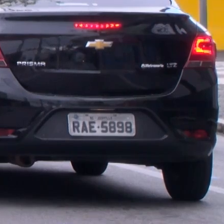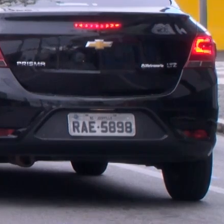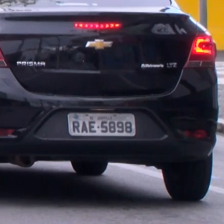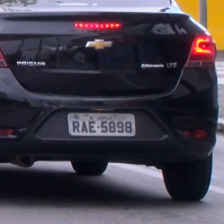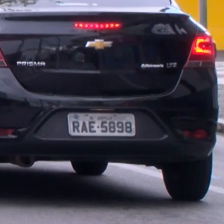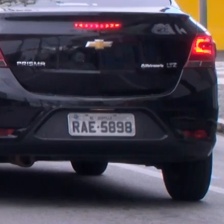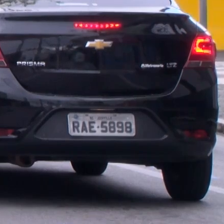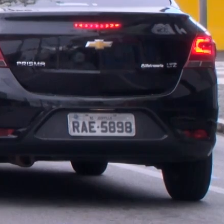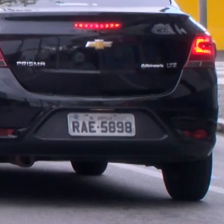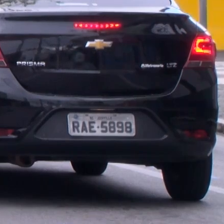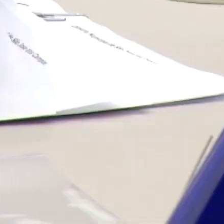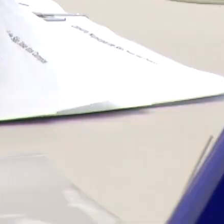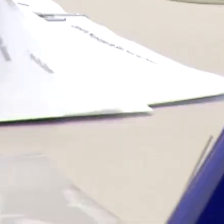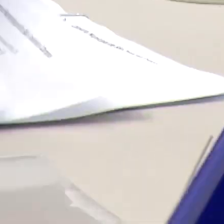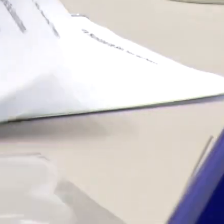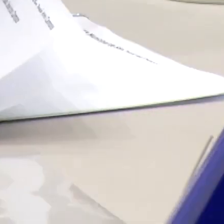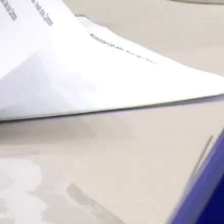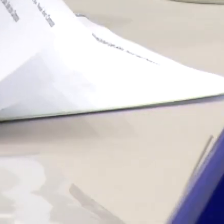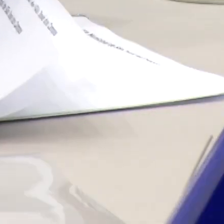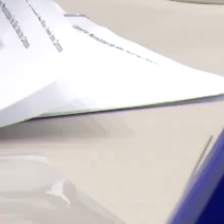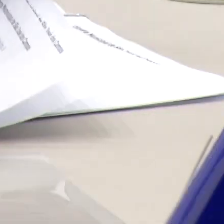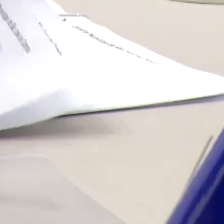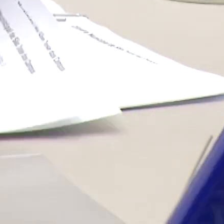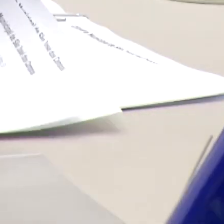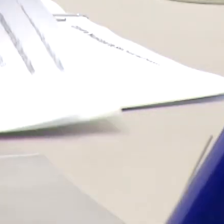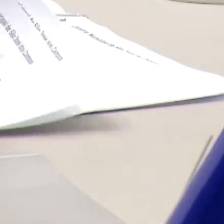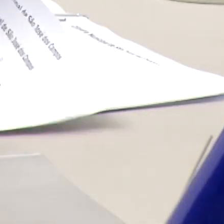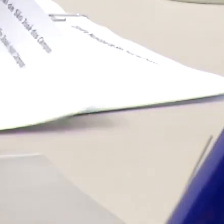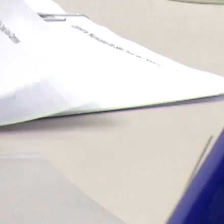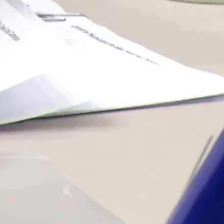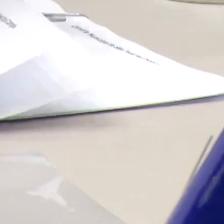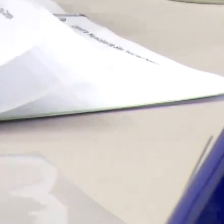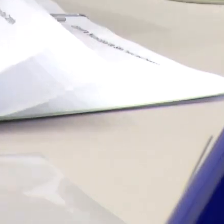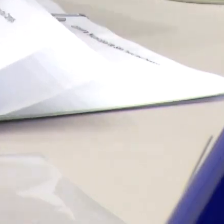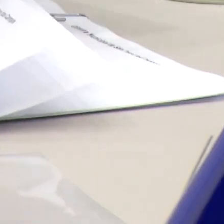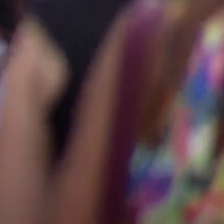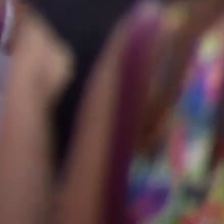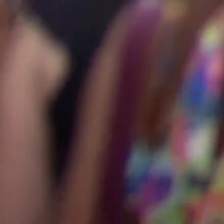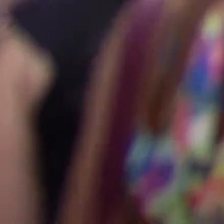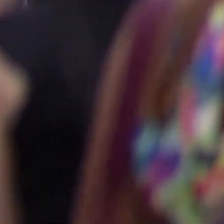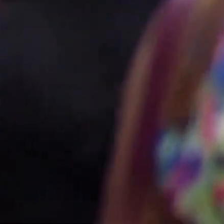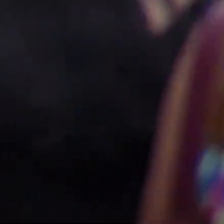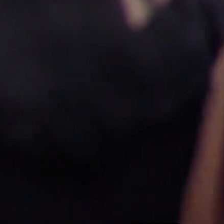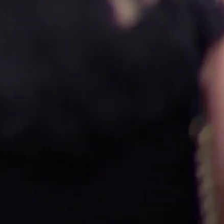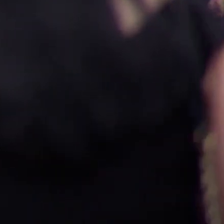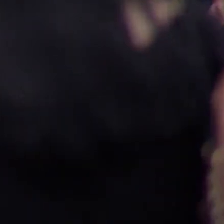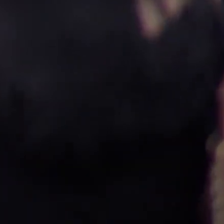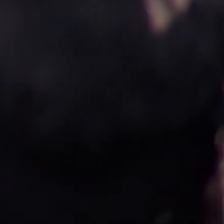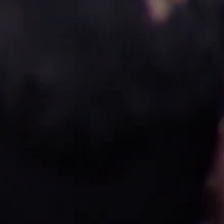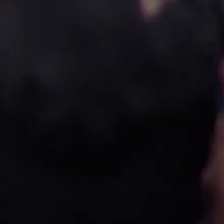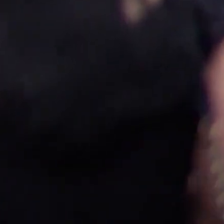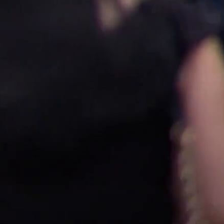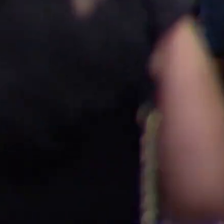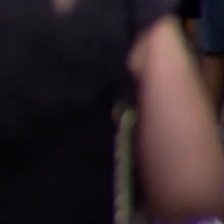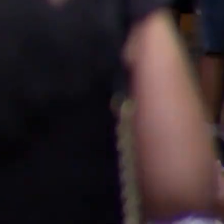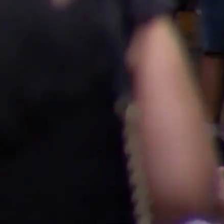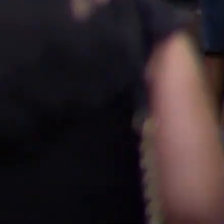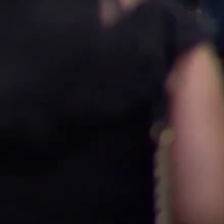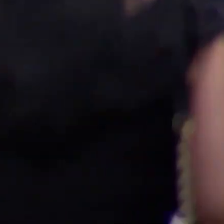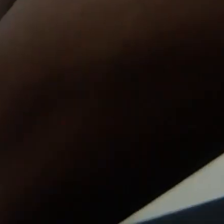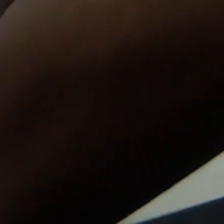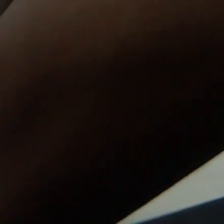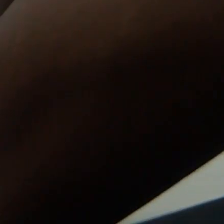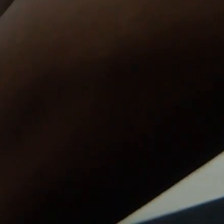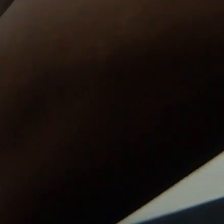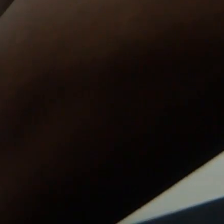situações de queda de energia. Também receberam o aval favorável dos vereadores projetos para denominação de ruas e áreas